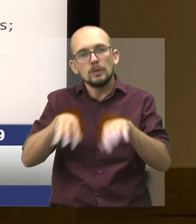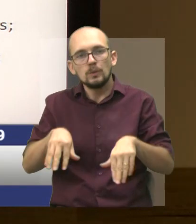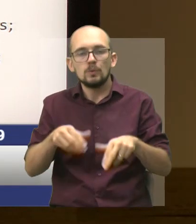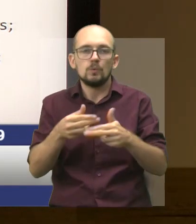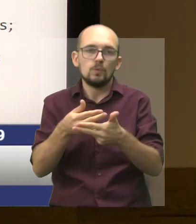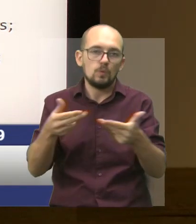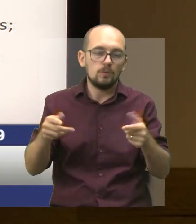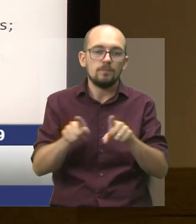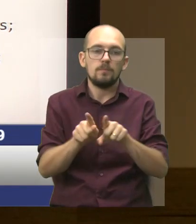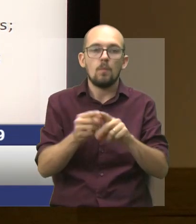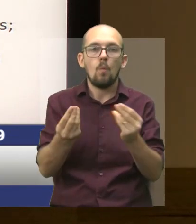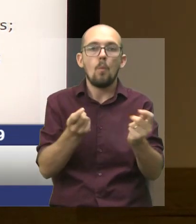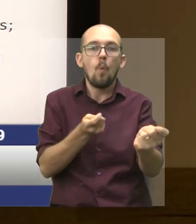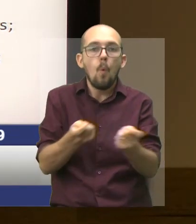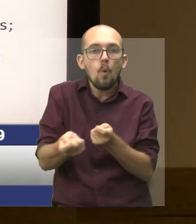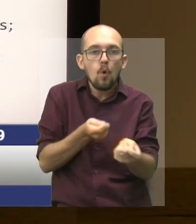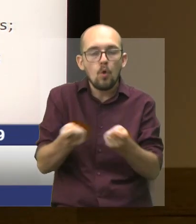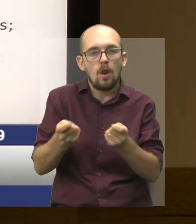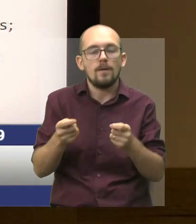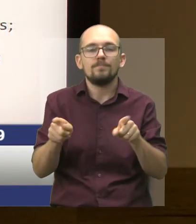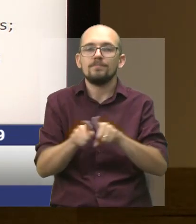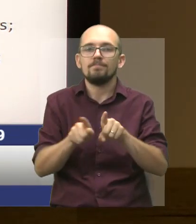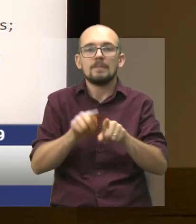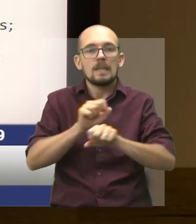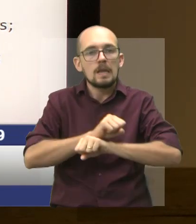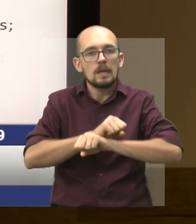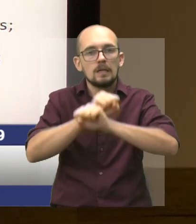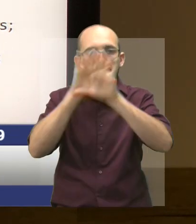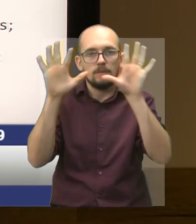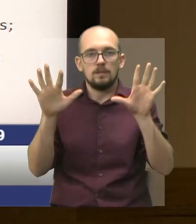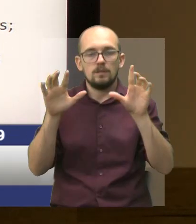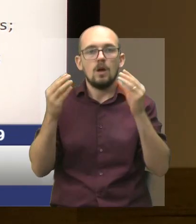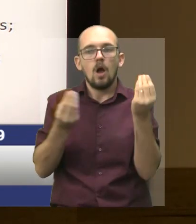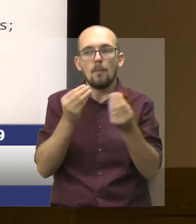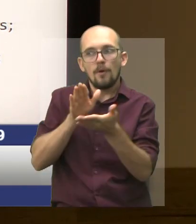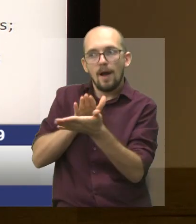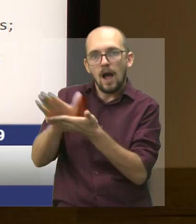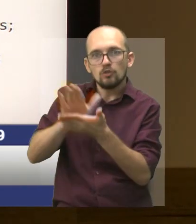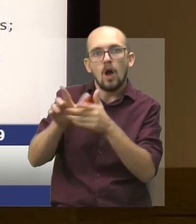controle dos custos, transparência de